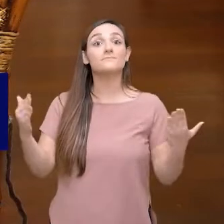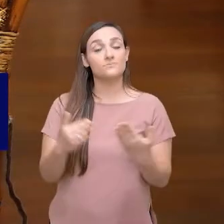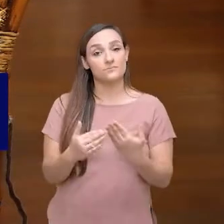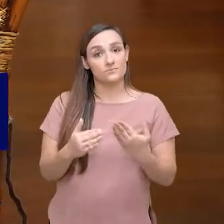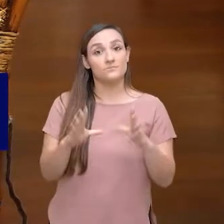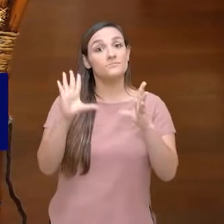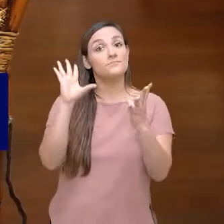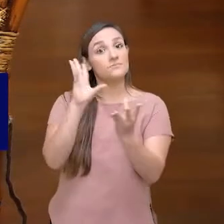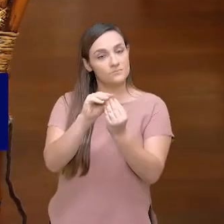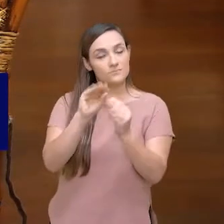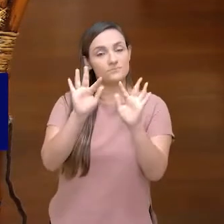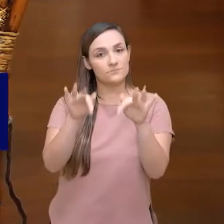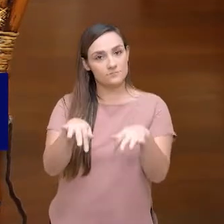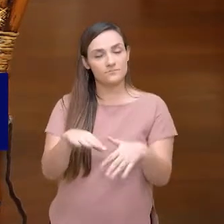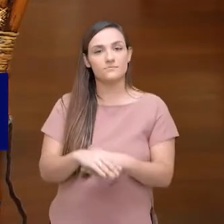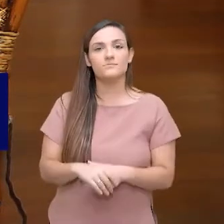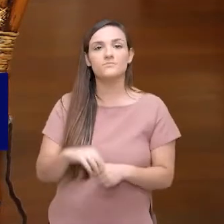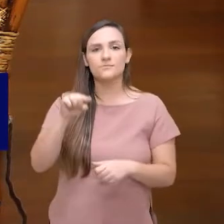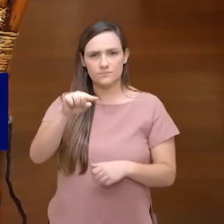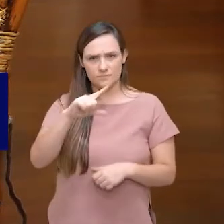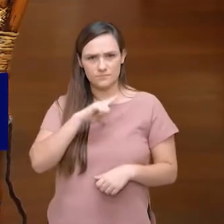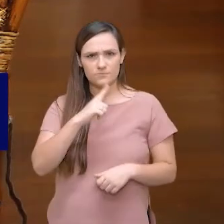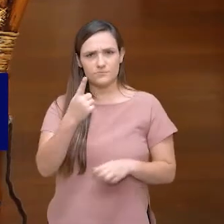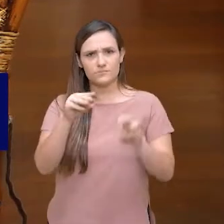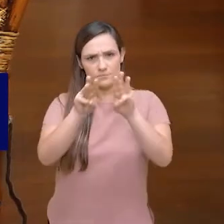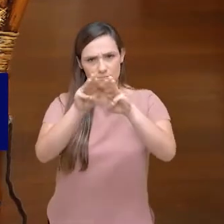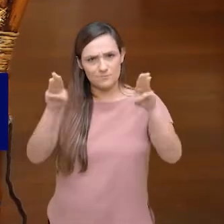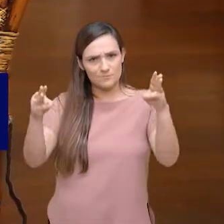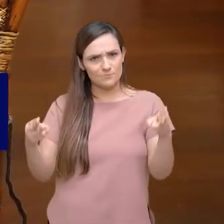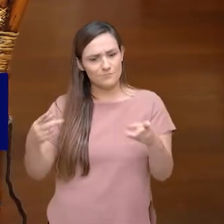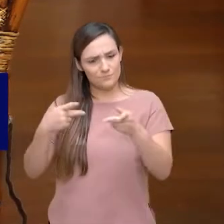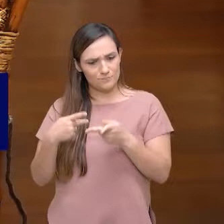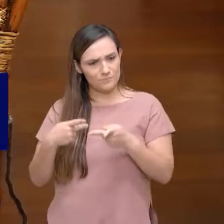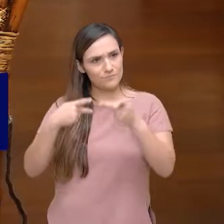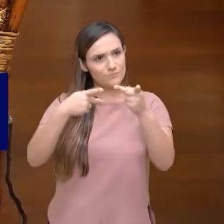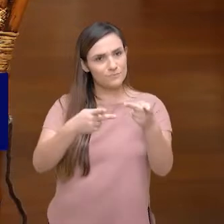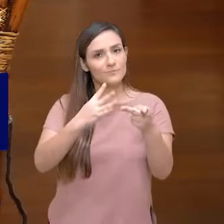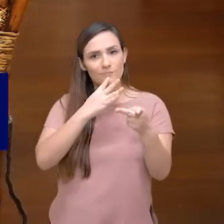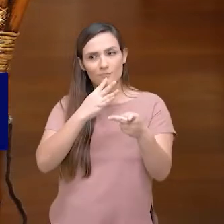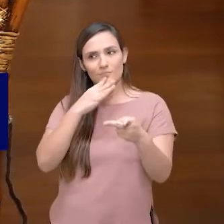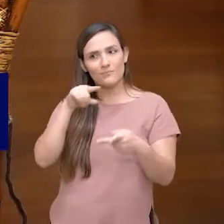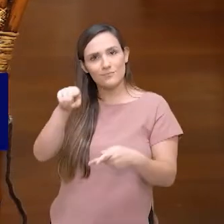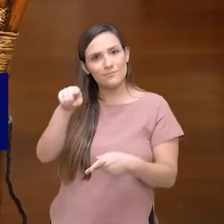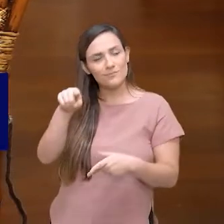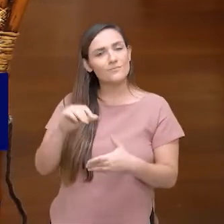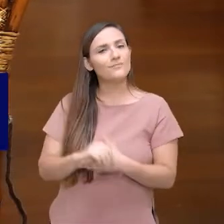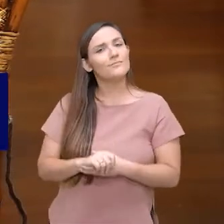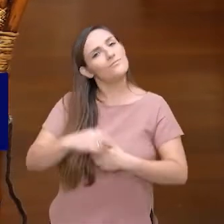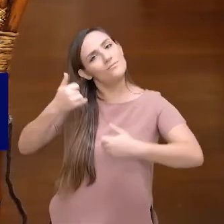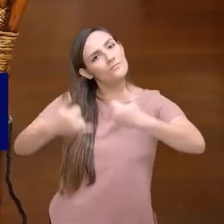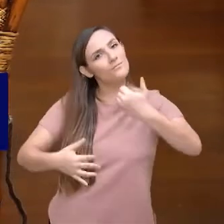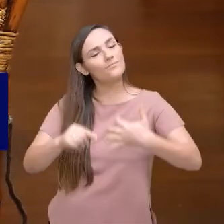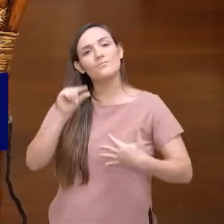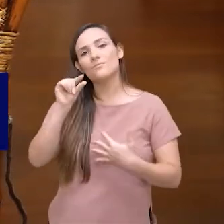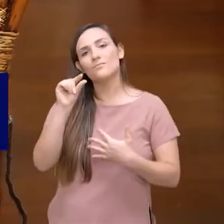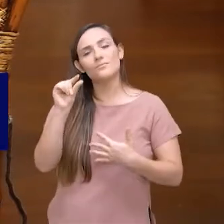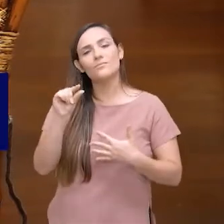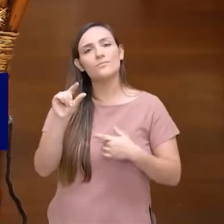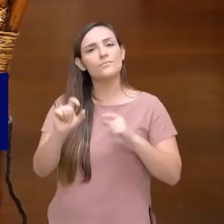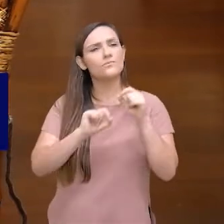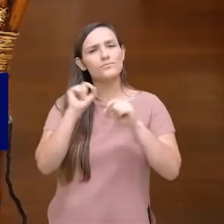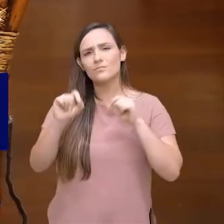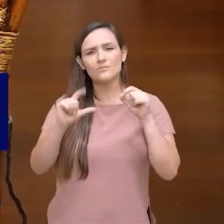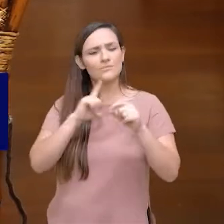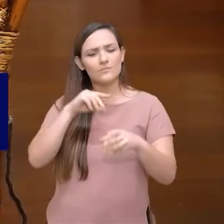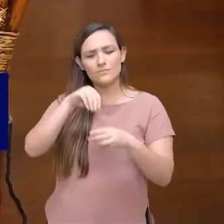do museu que o senhor tem, que o senhor até nos convidou para estar visitando, né? Conta um pouco para a gente o que tem nesse museu